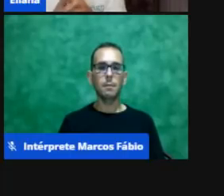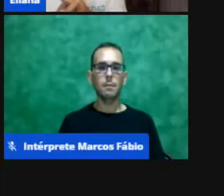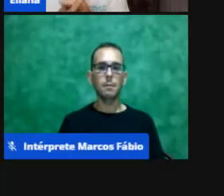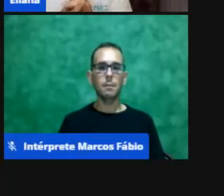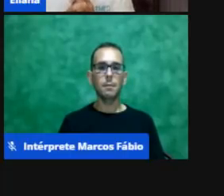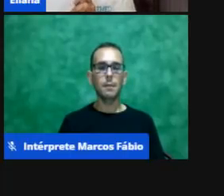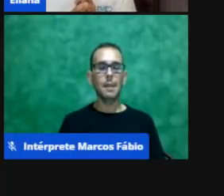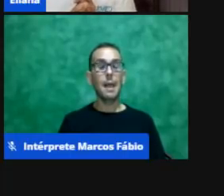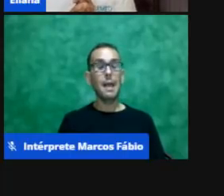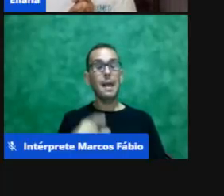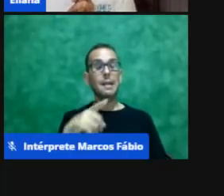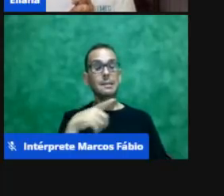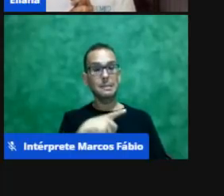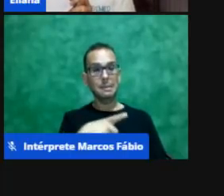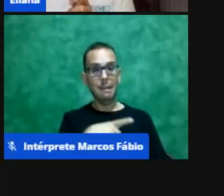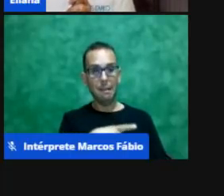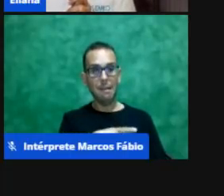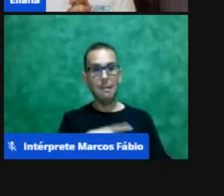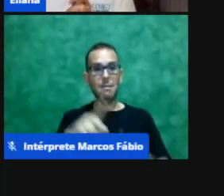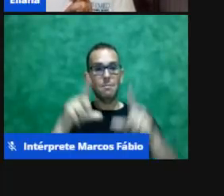nós temos uma